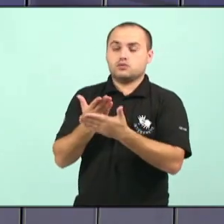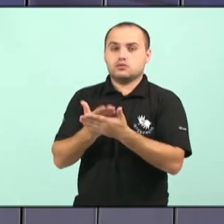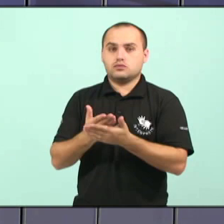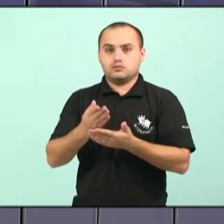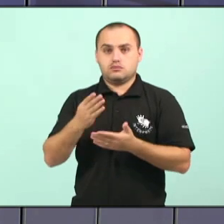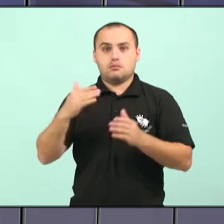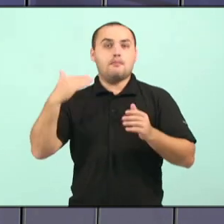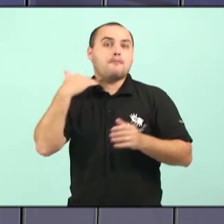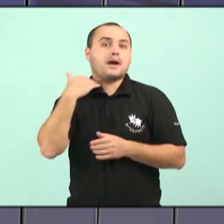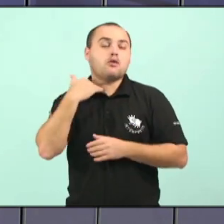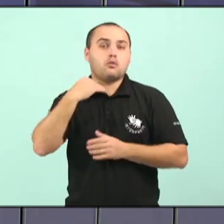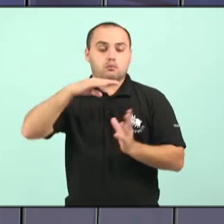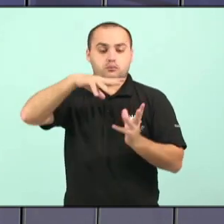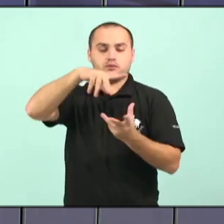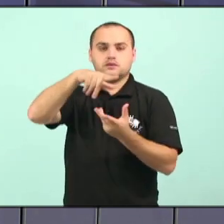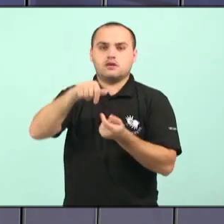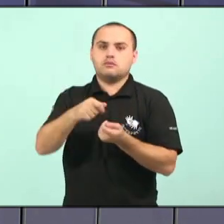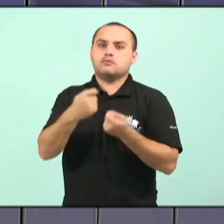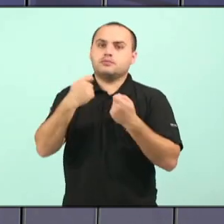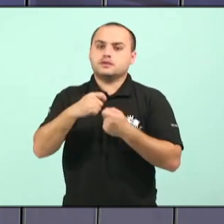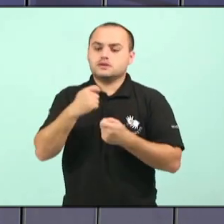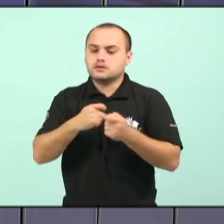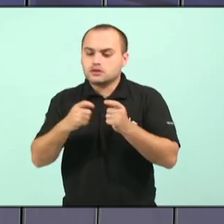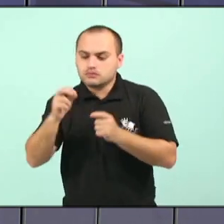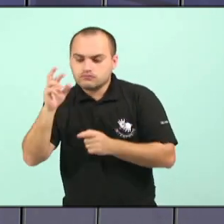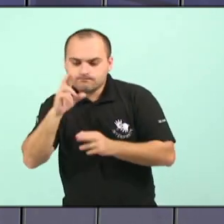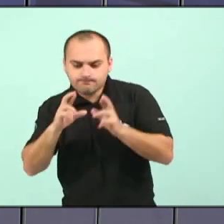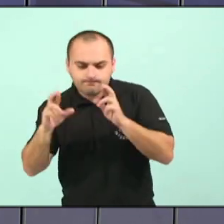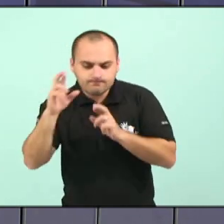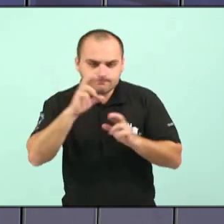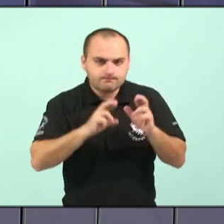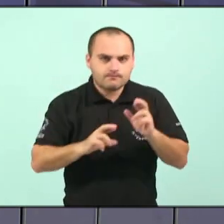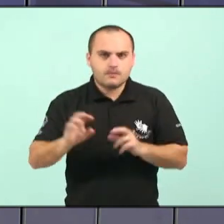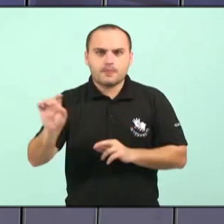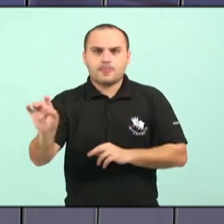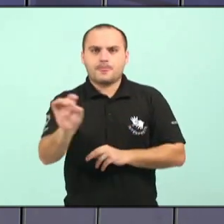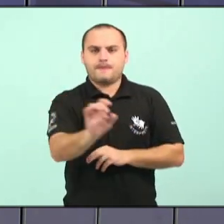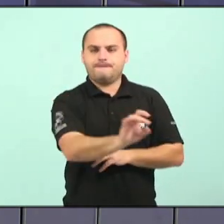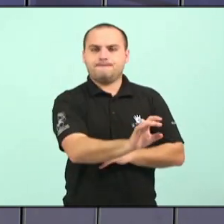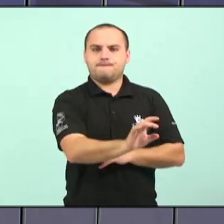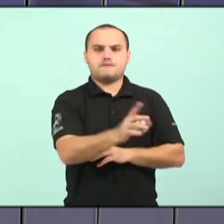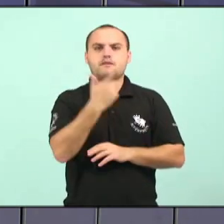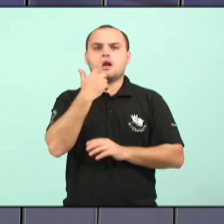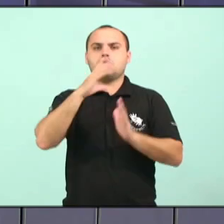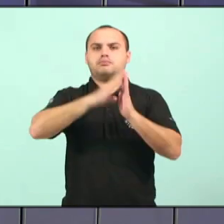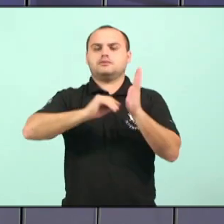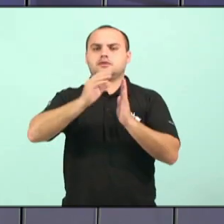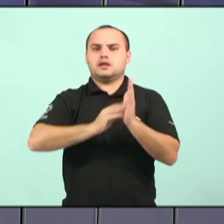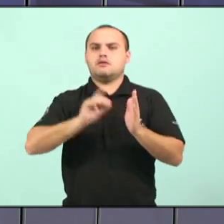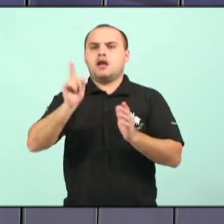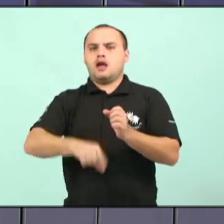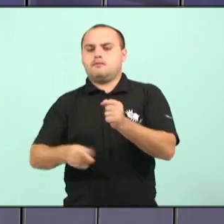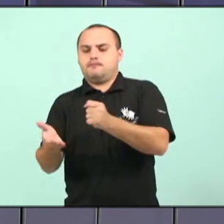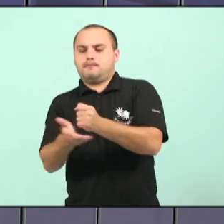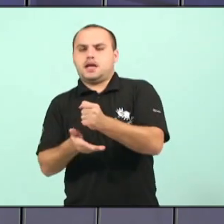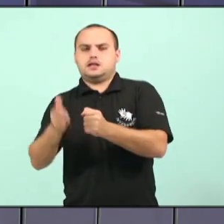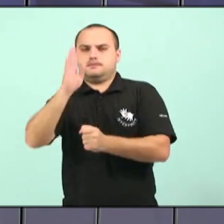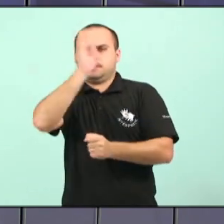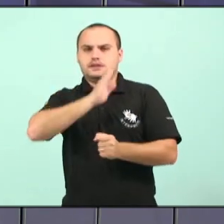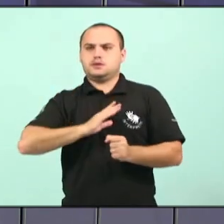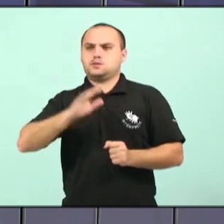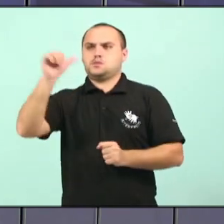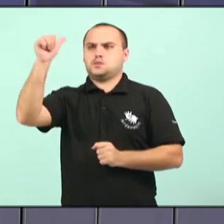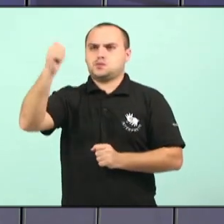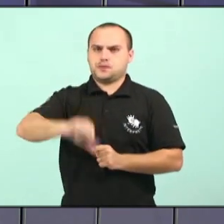isso que você falou. Nós precisamos analisar caso a caso. Não vou dizer que o modelo privatista da autoridade portuária é um padrão nacional Sim. e é ruim para o Brasil